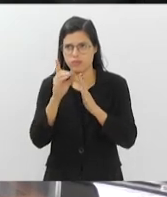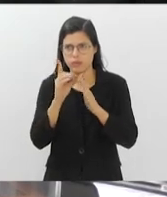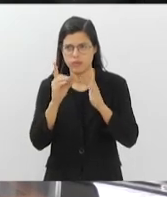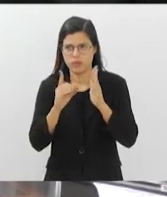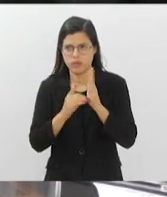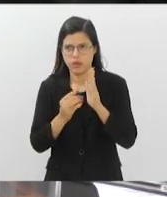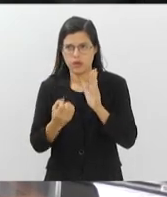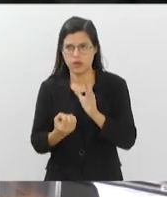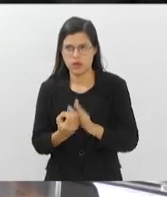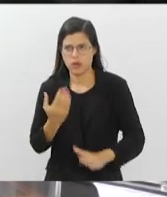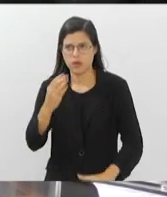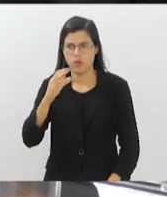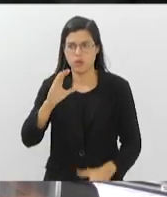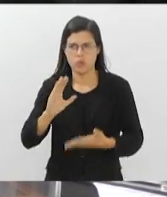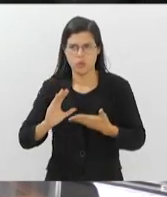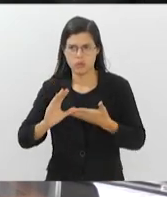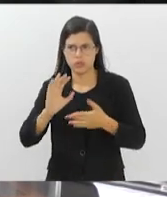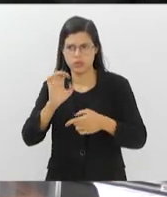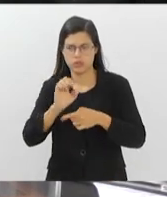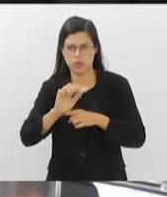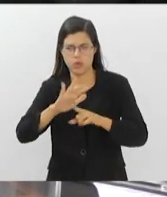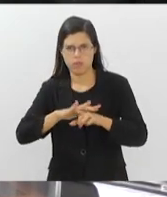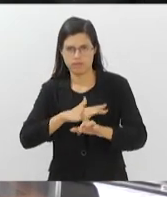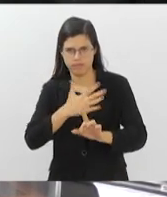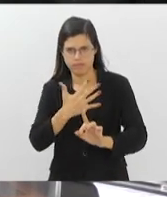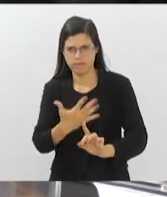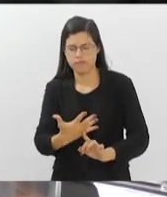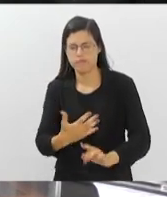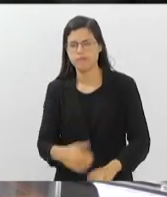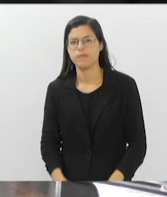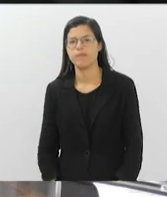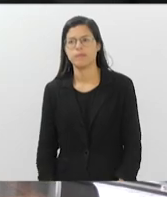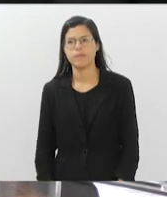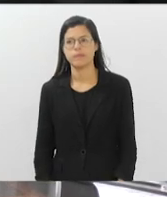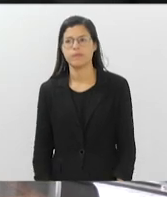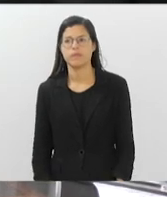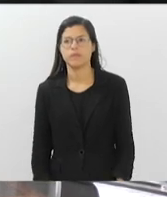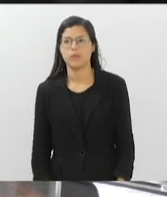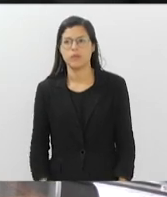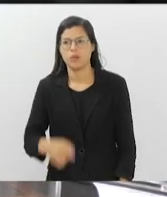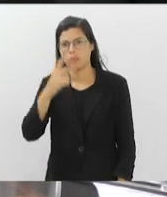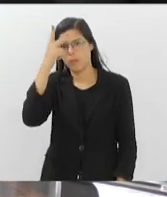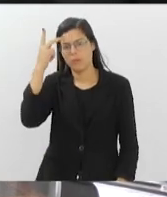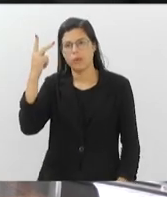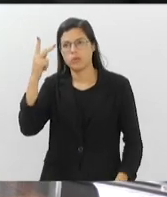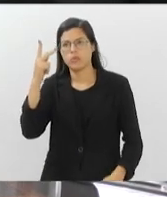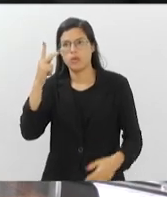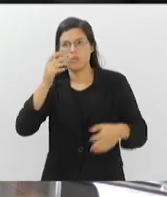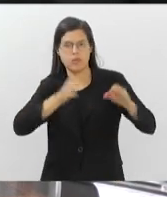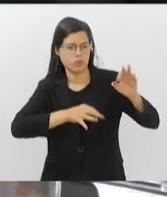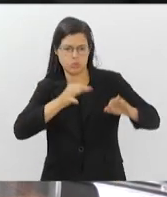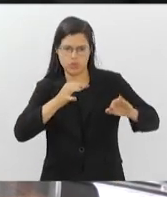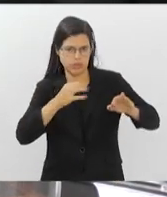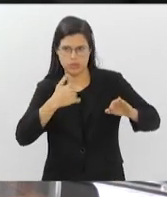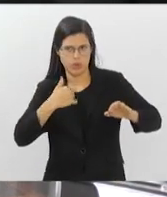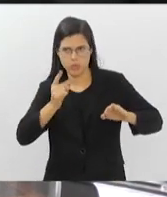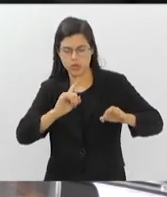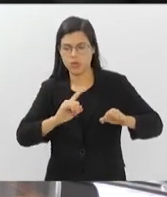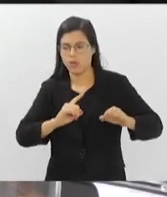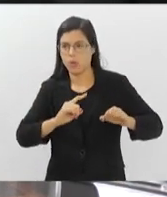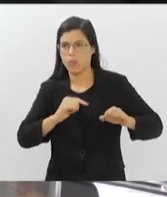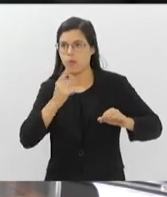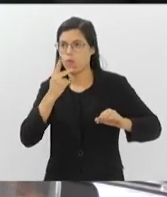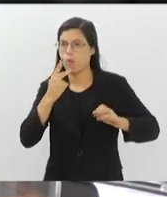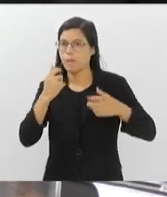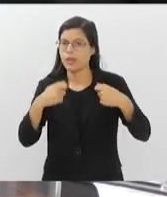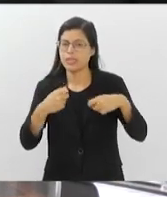CONEMA, que é o Conselho Estadual de Meio Ambiente. Alguém foi na justiça, não eu, e falou, olha, tinha que ser criado